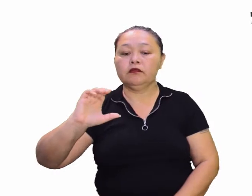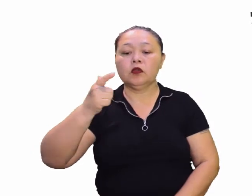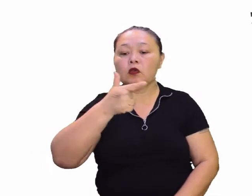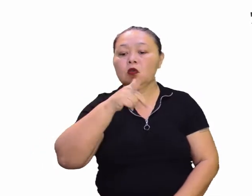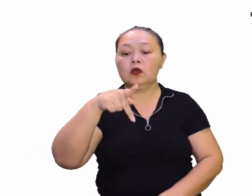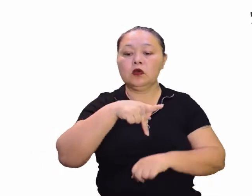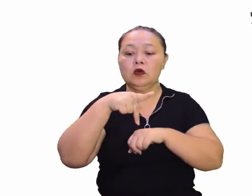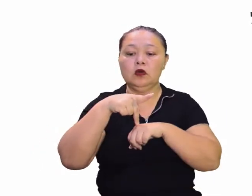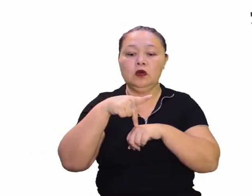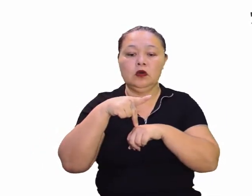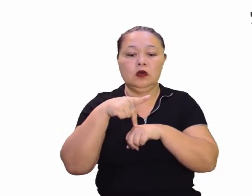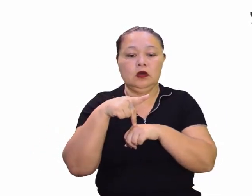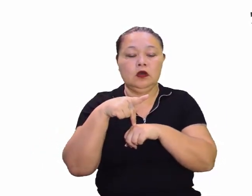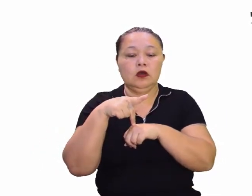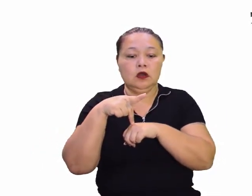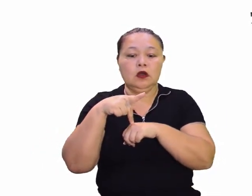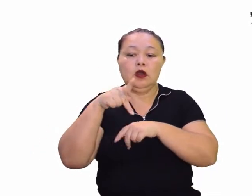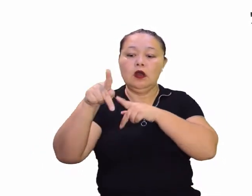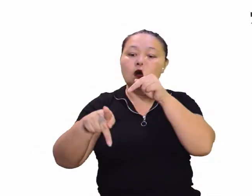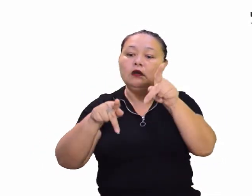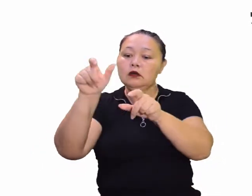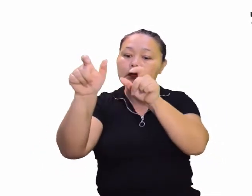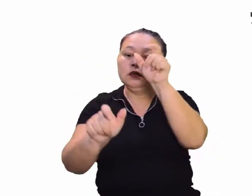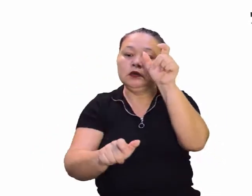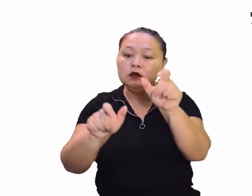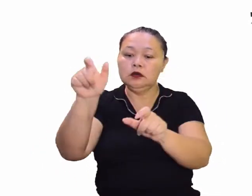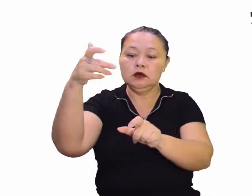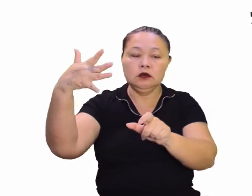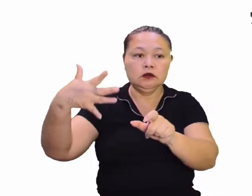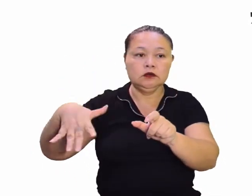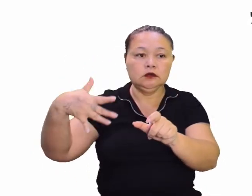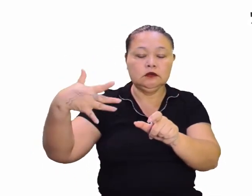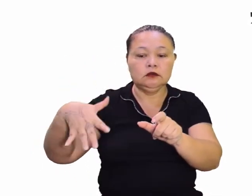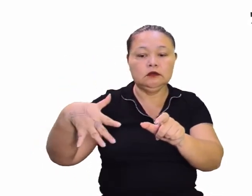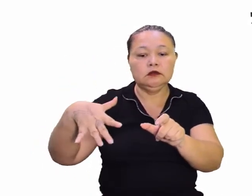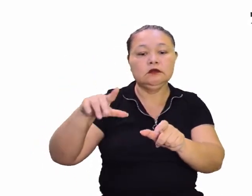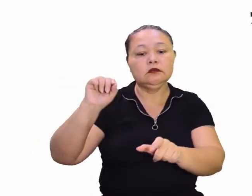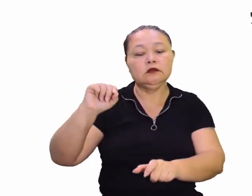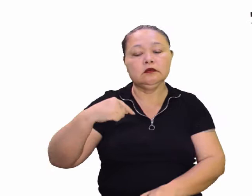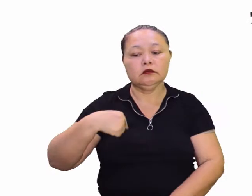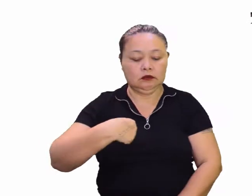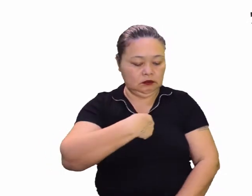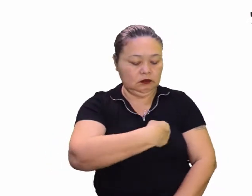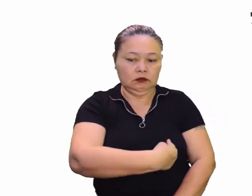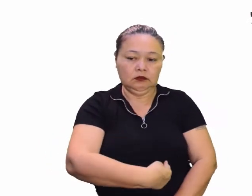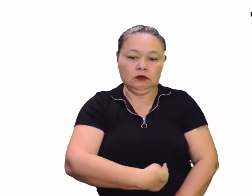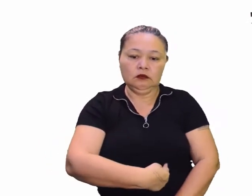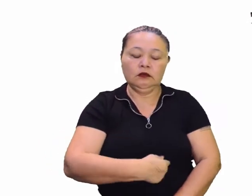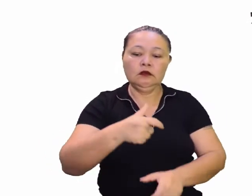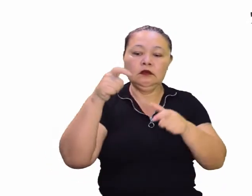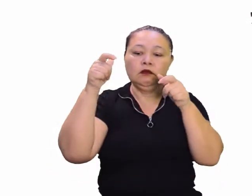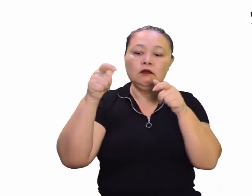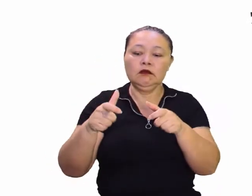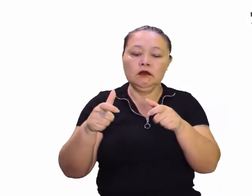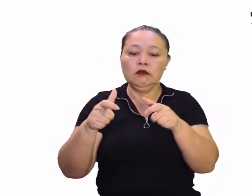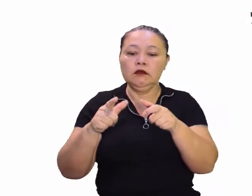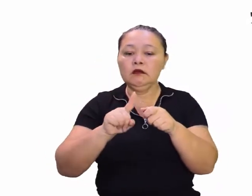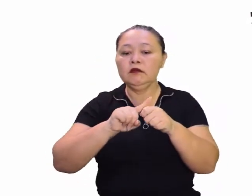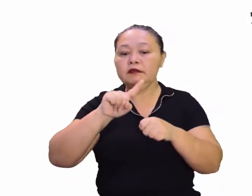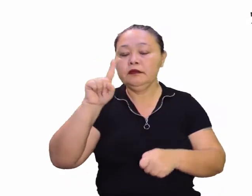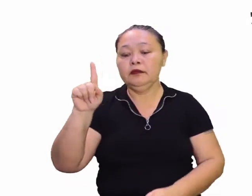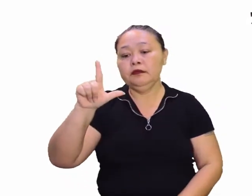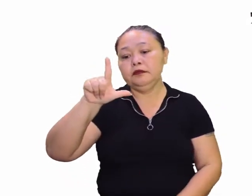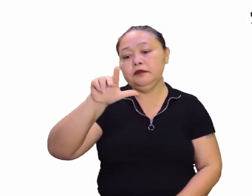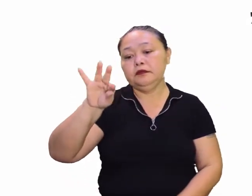outro país populoso pra caramba, que é a China, localizada lá no